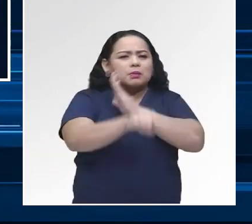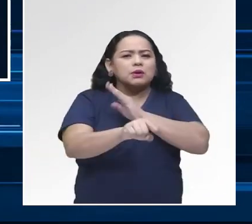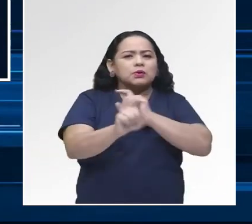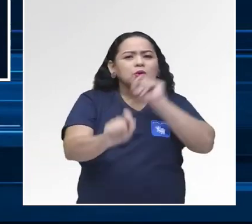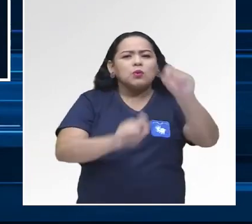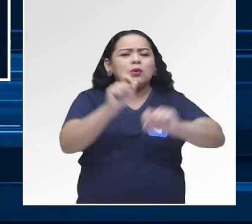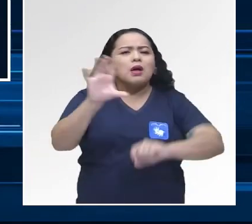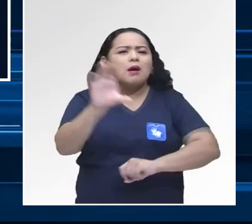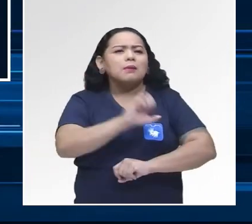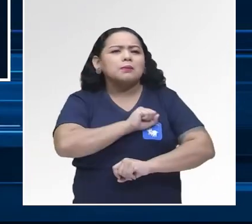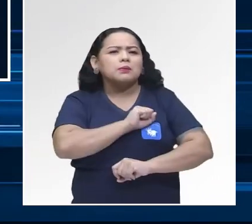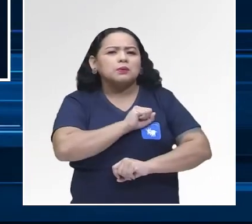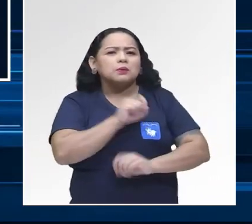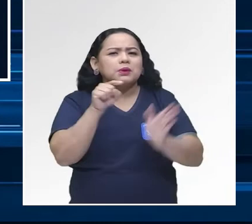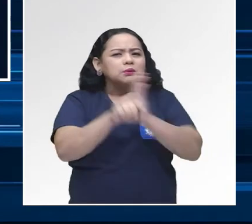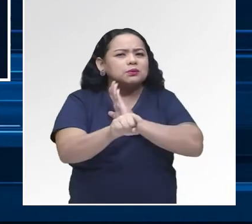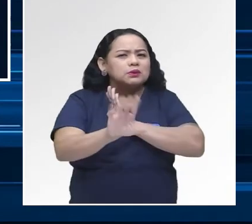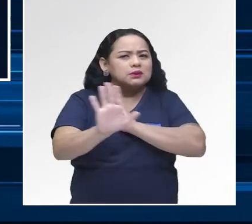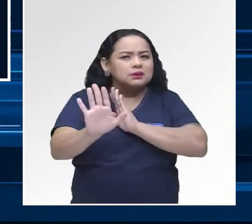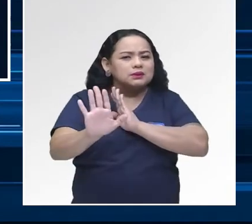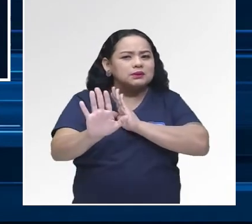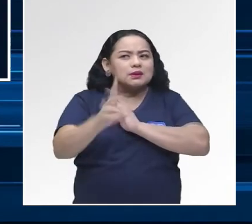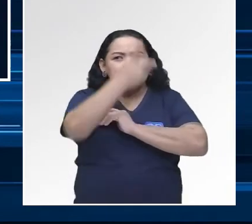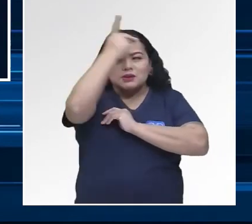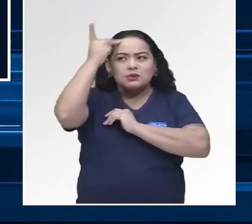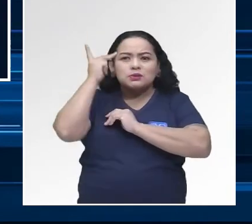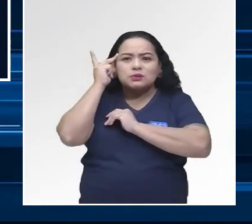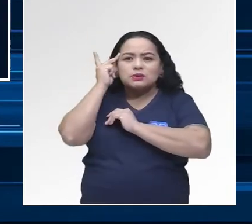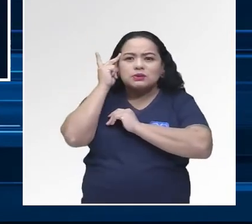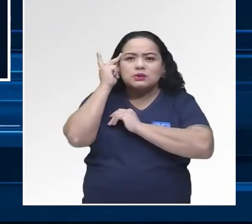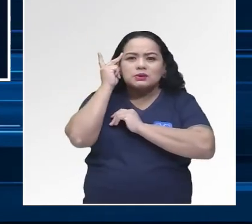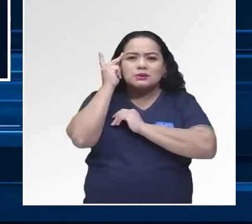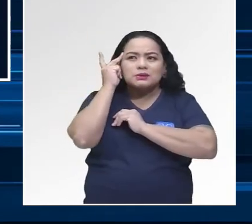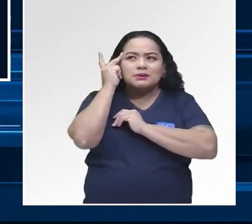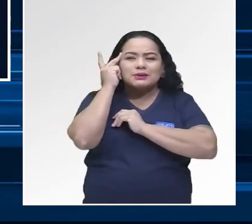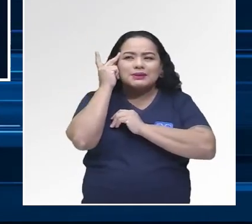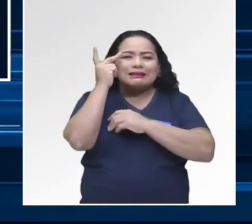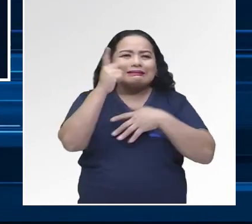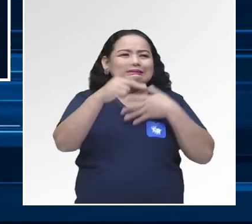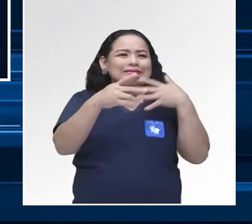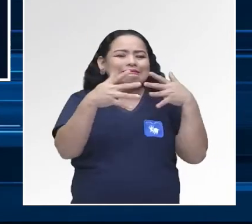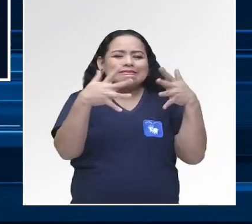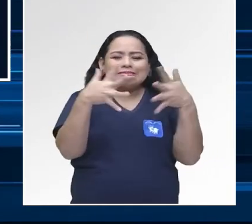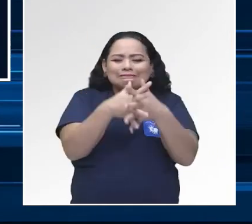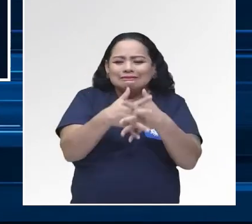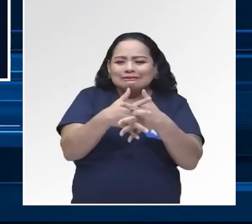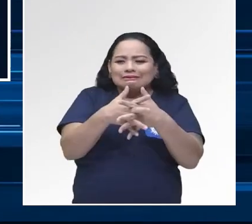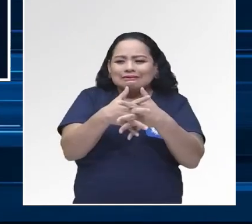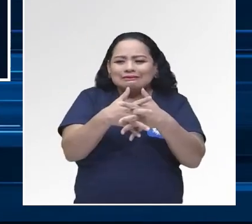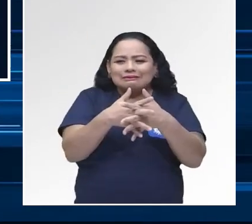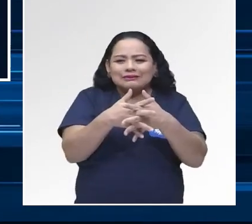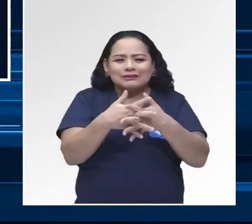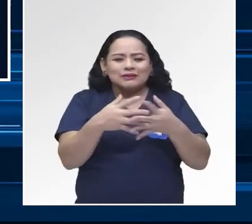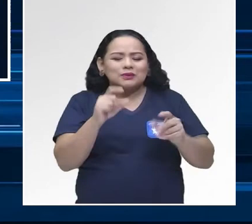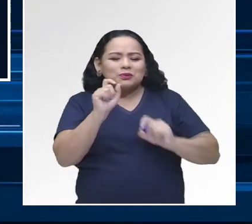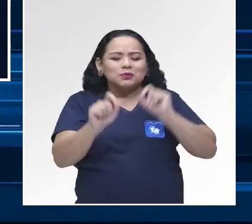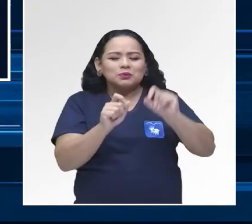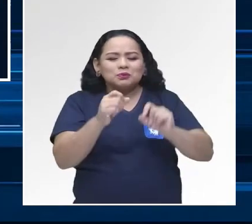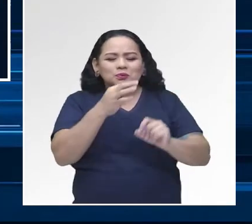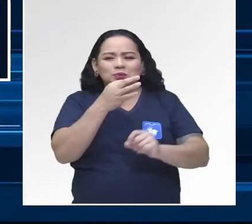que é o amor, as pessoas já começam a se embananar, a se atrapalhar nas suas convicções.